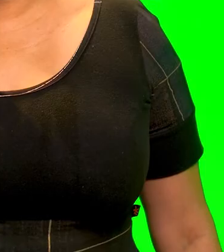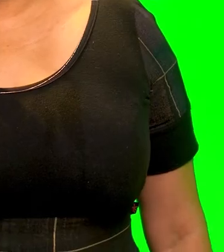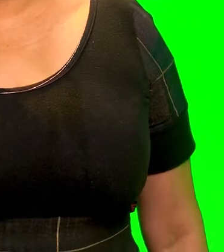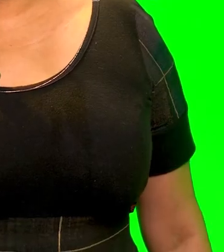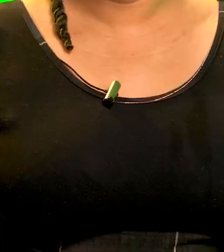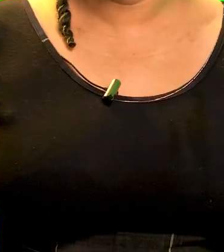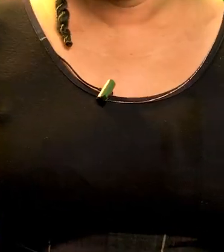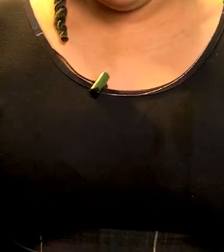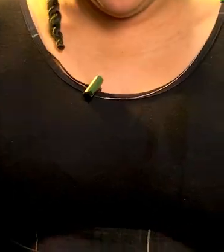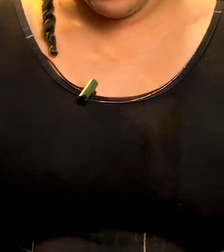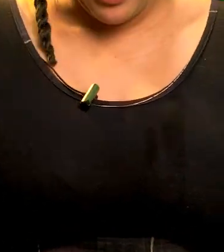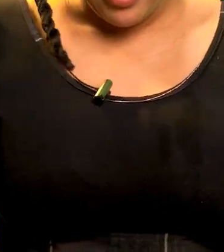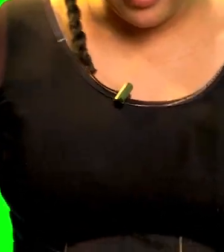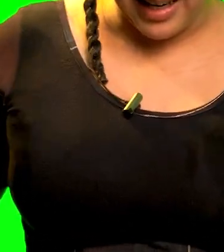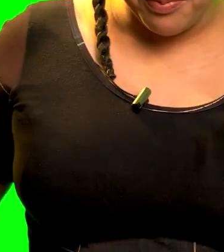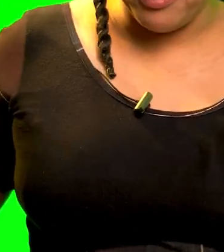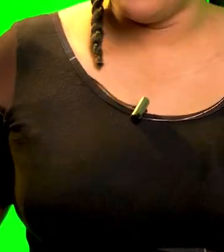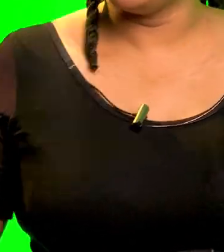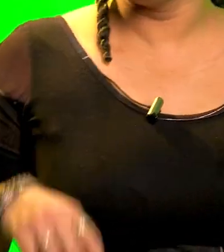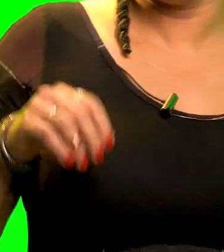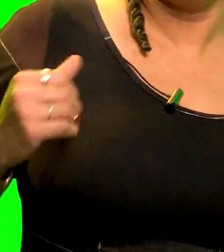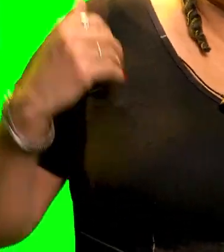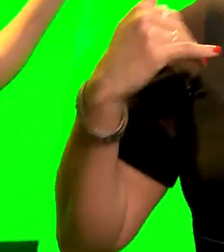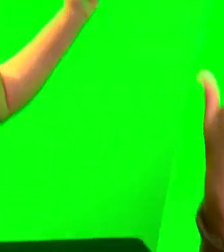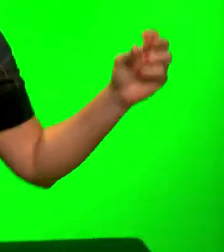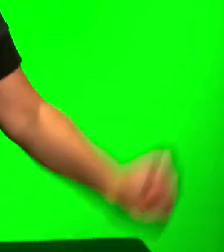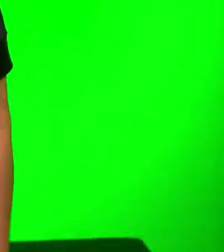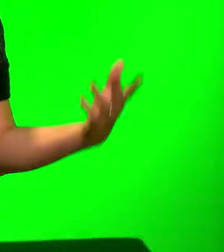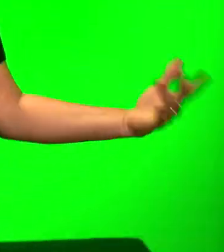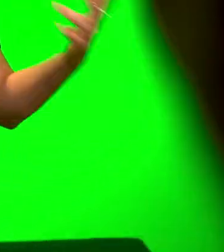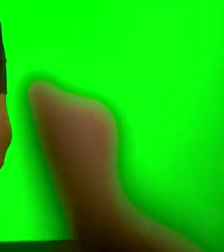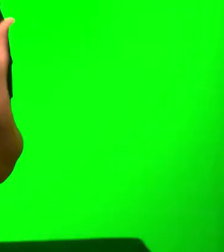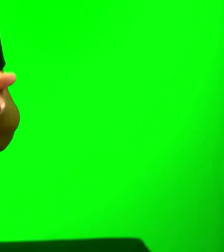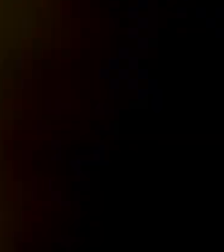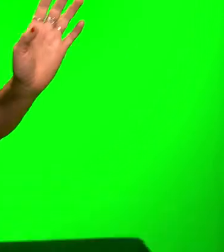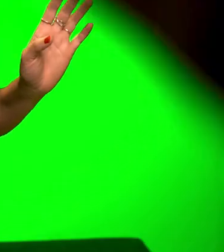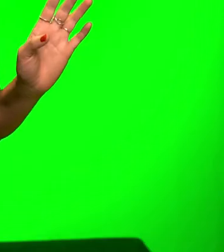vocês o seguinte. Vou trazer pra vocês que eu sou pirata, tá ligado? Então, galera.